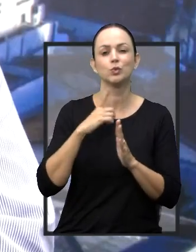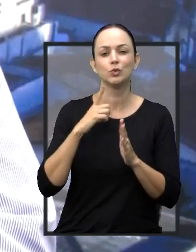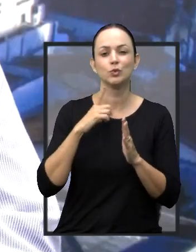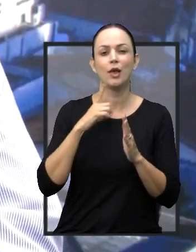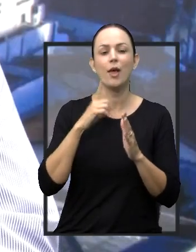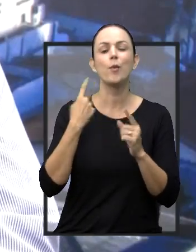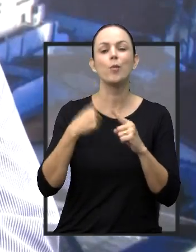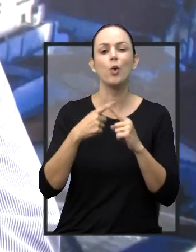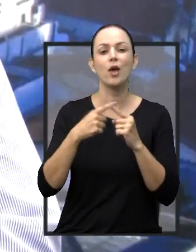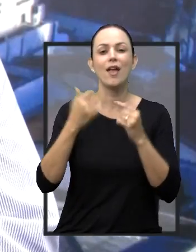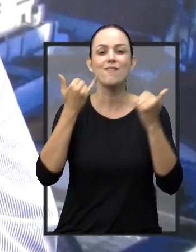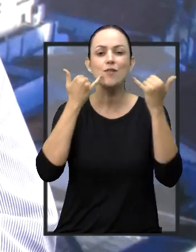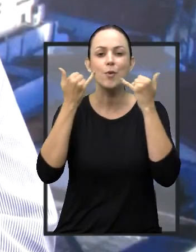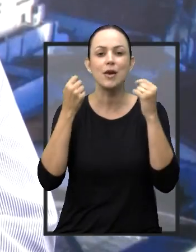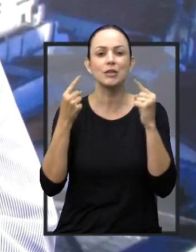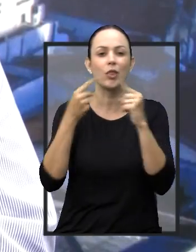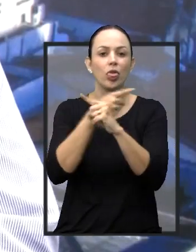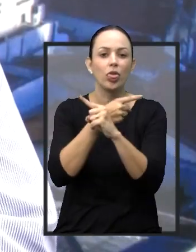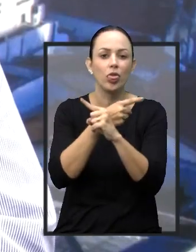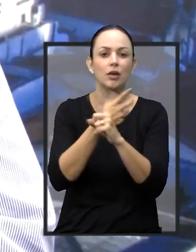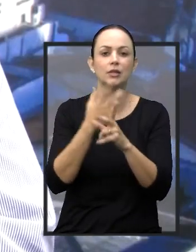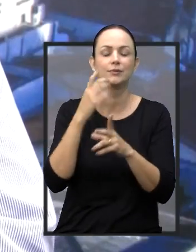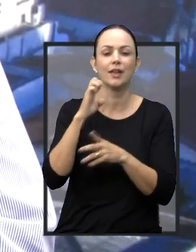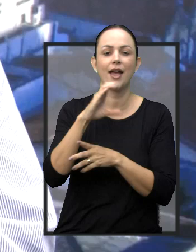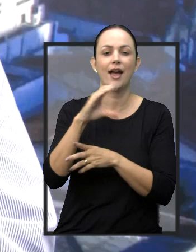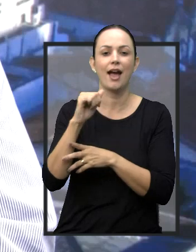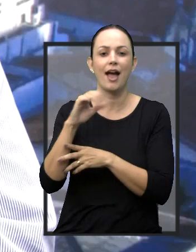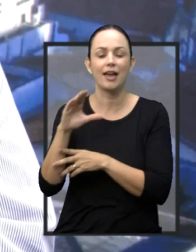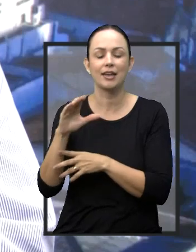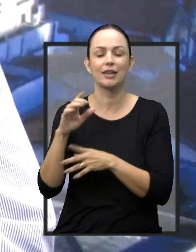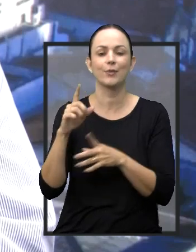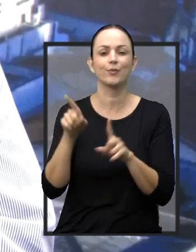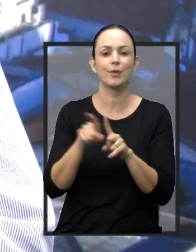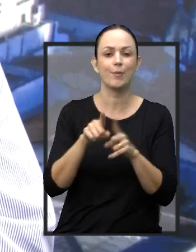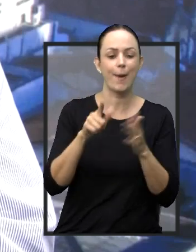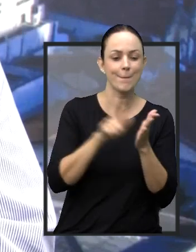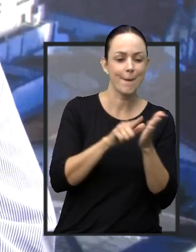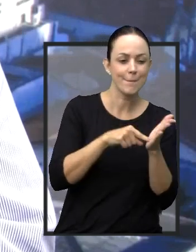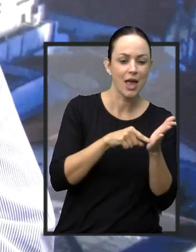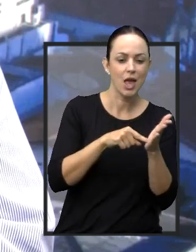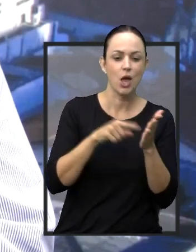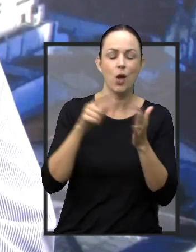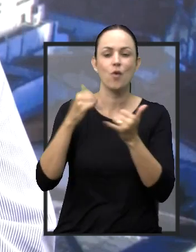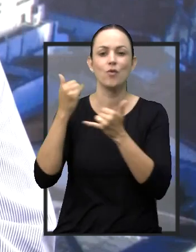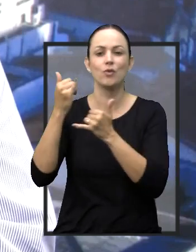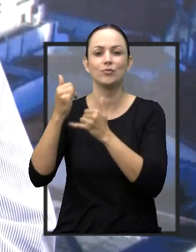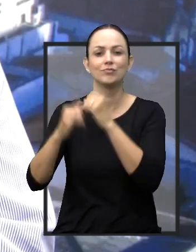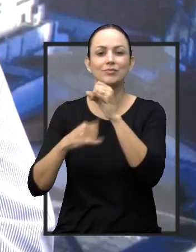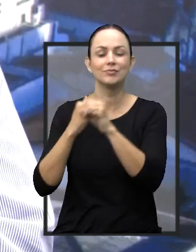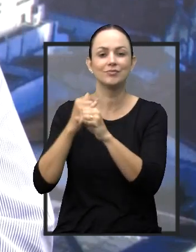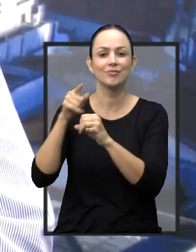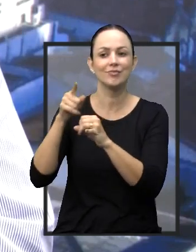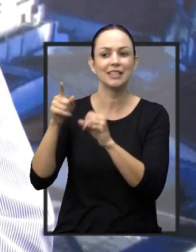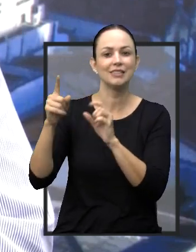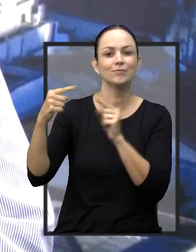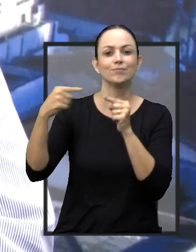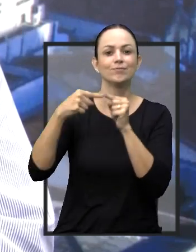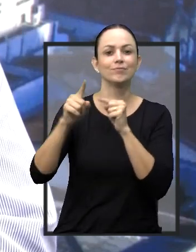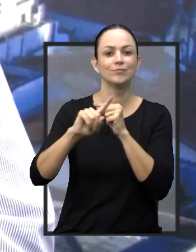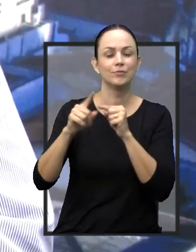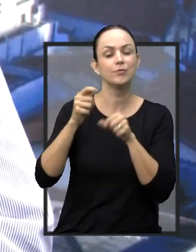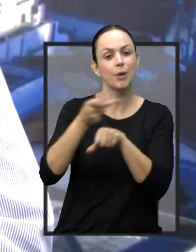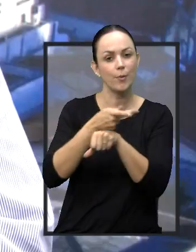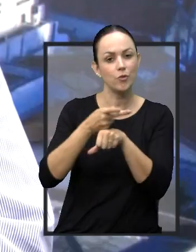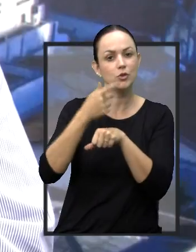de informação entre o que está no ECAC e o que tem no papel. Procure o contador da sua confiança, o